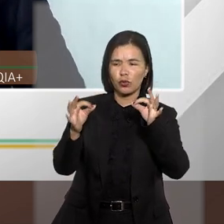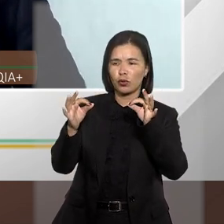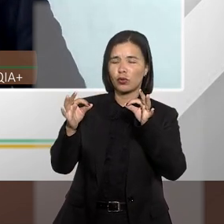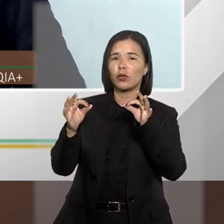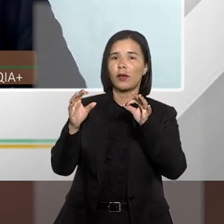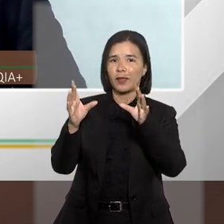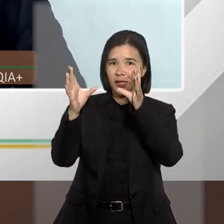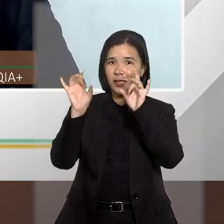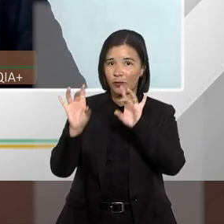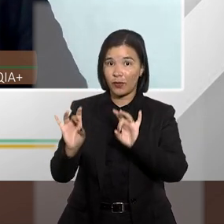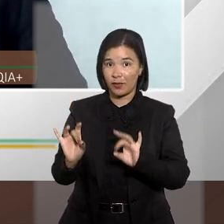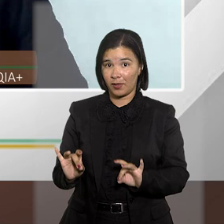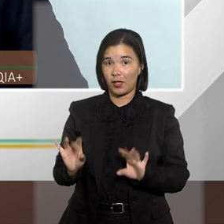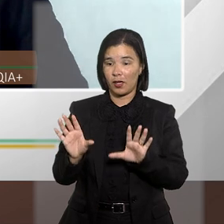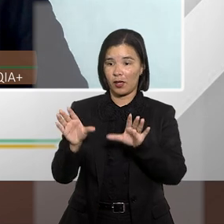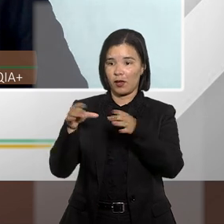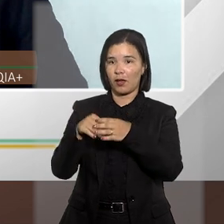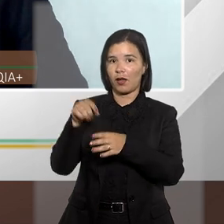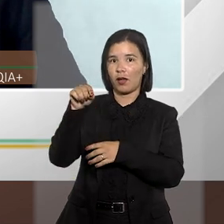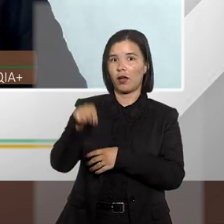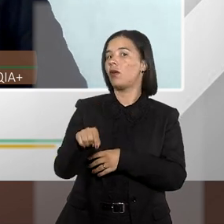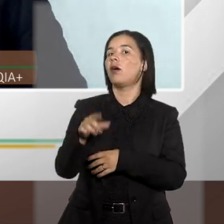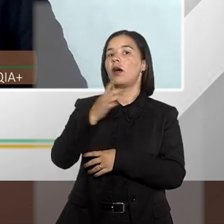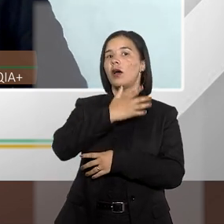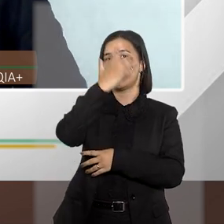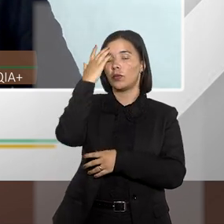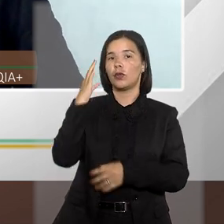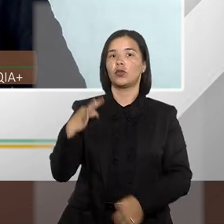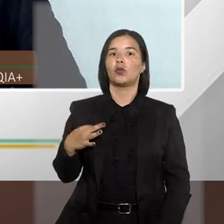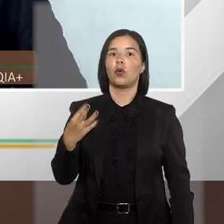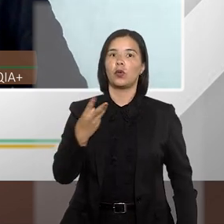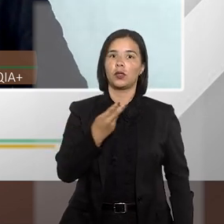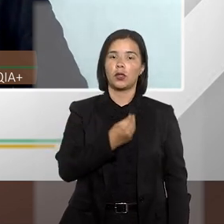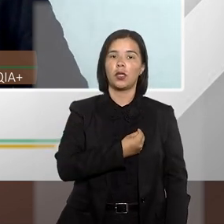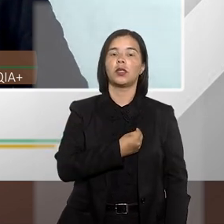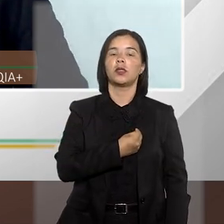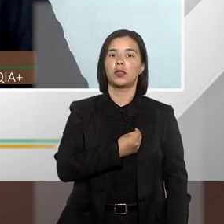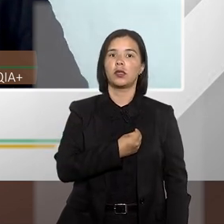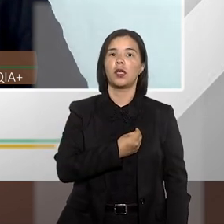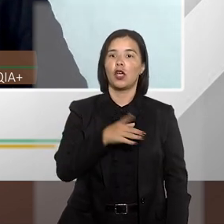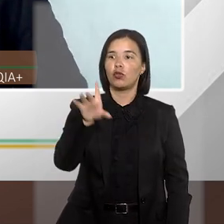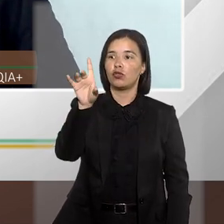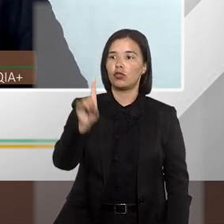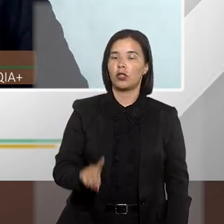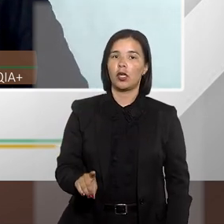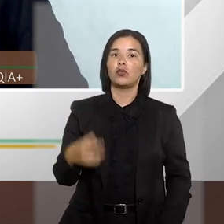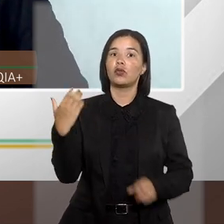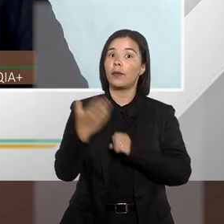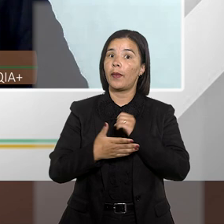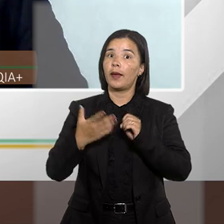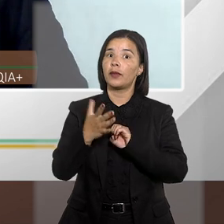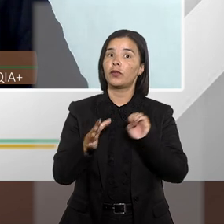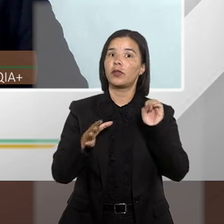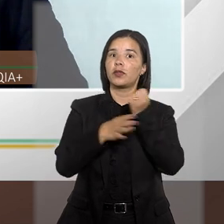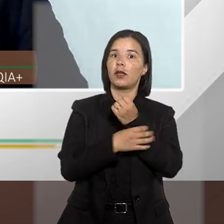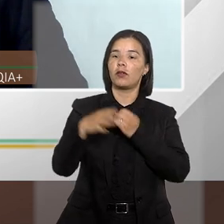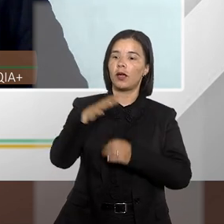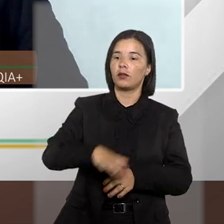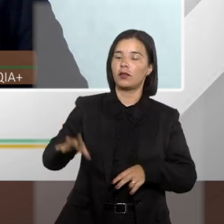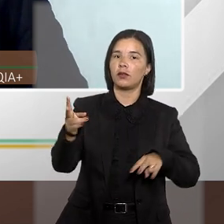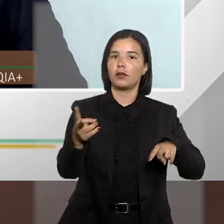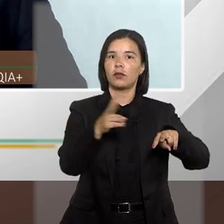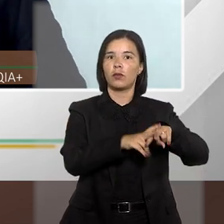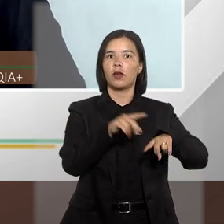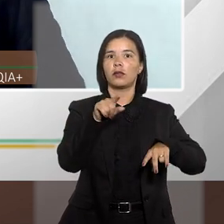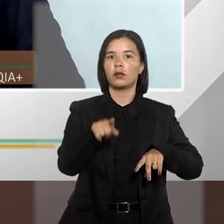né, especial, sobretudo no caso das pessoas trans e travestis, para que os seus direitos fundamentais sejam garantidos nesses espaços também